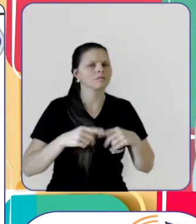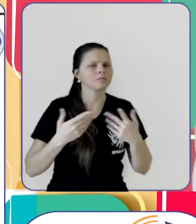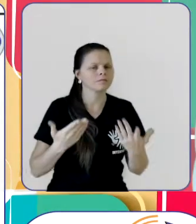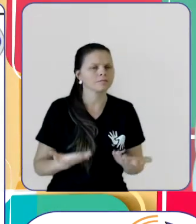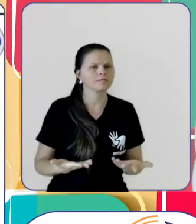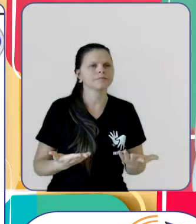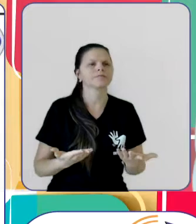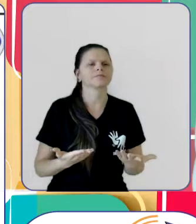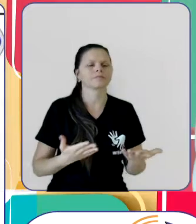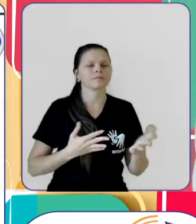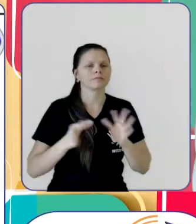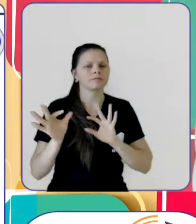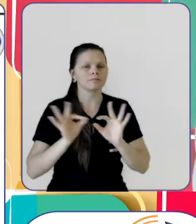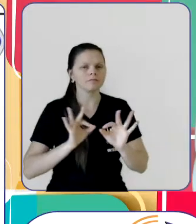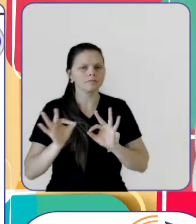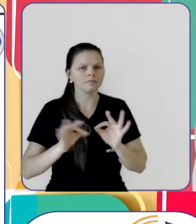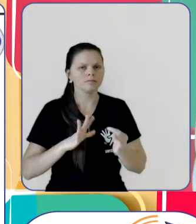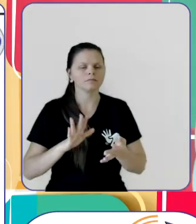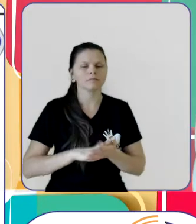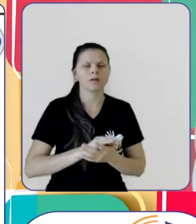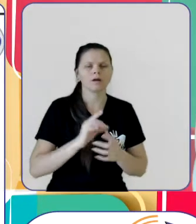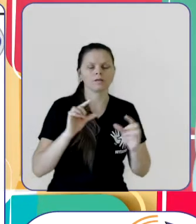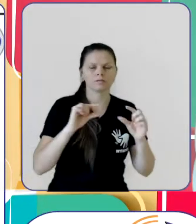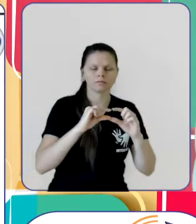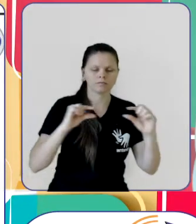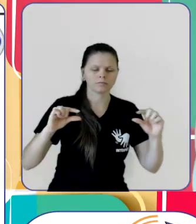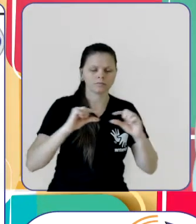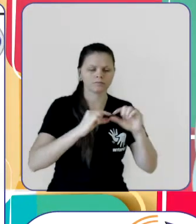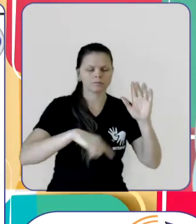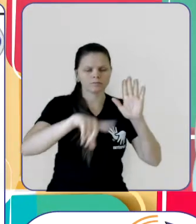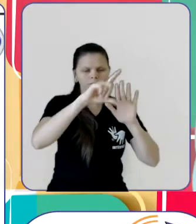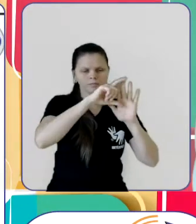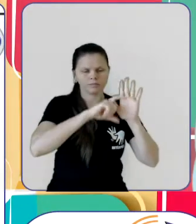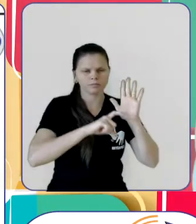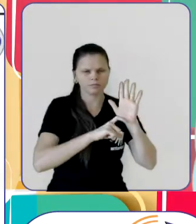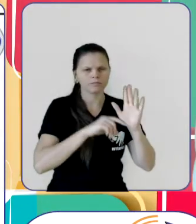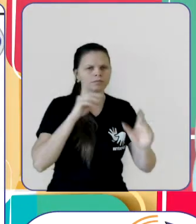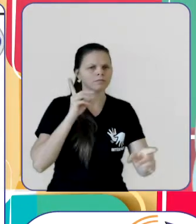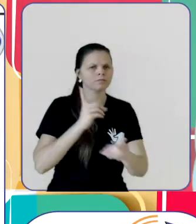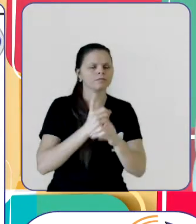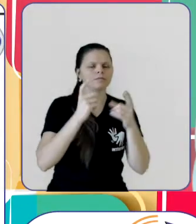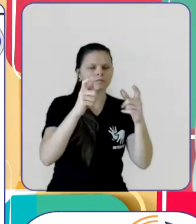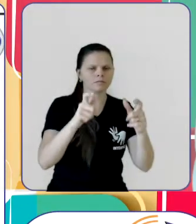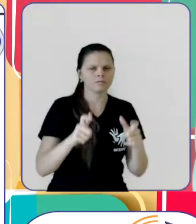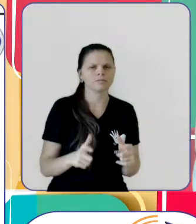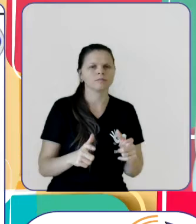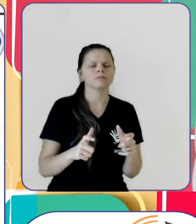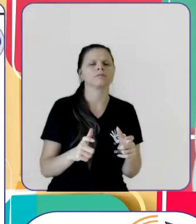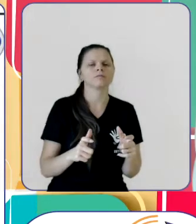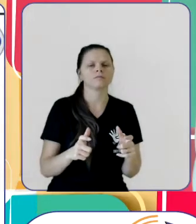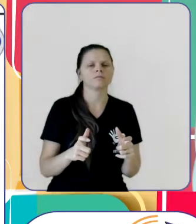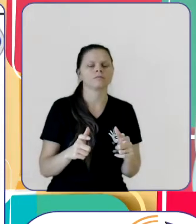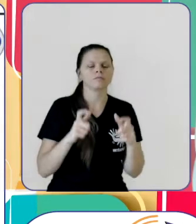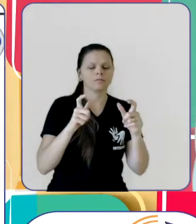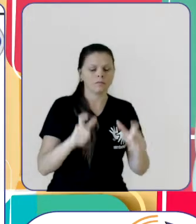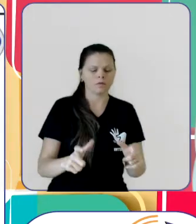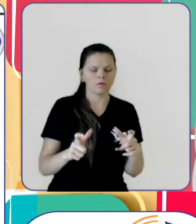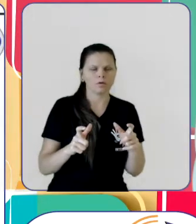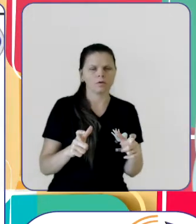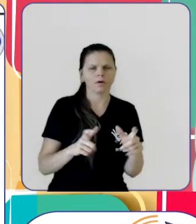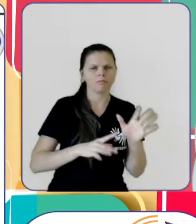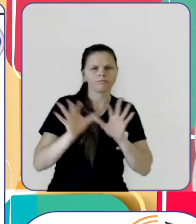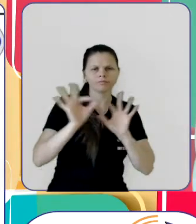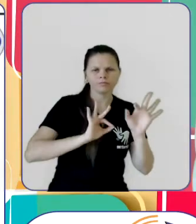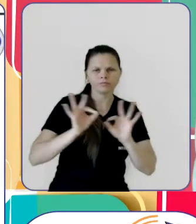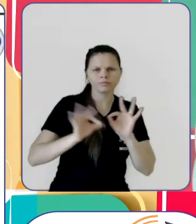é através desses indicadores, dessas taxas que são encontradas em um determinado espaço geográfico, em um determinado lugar, por um